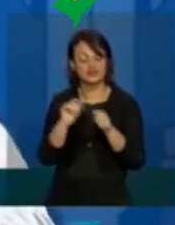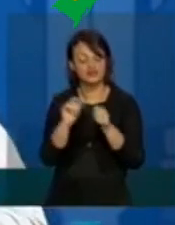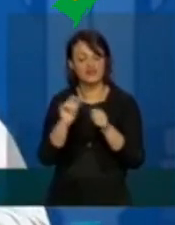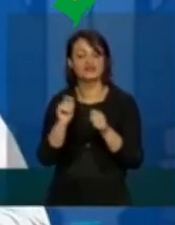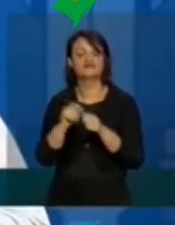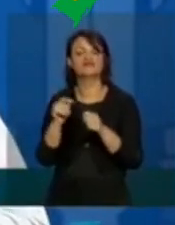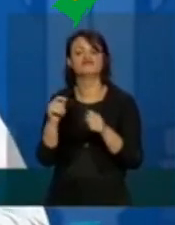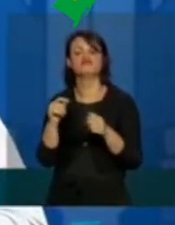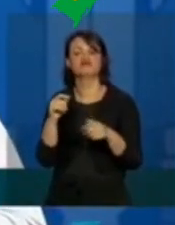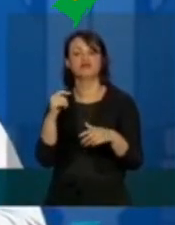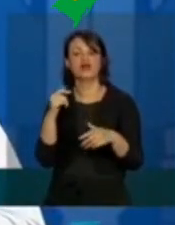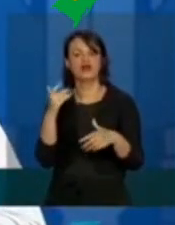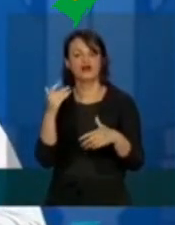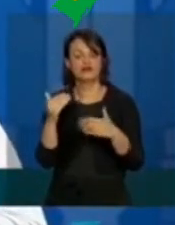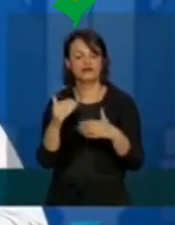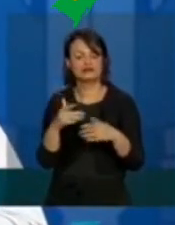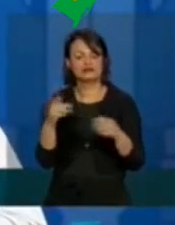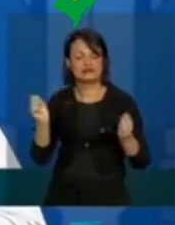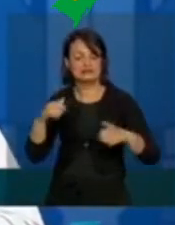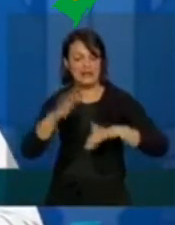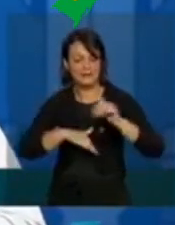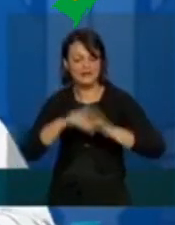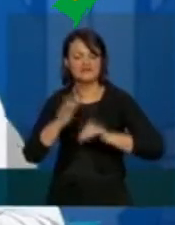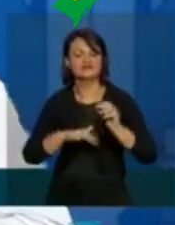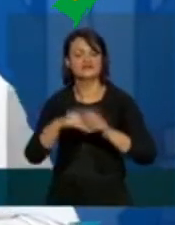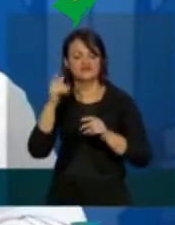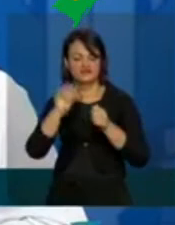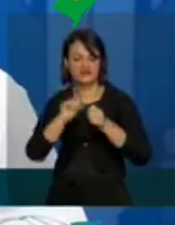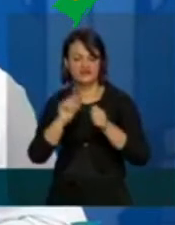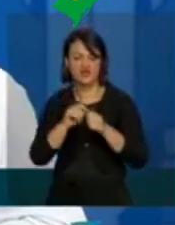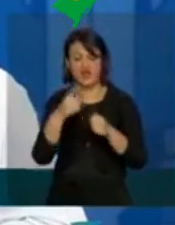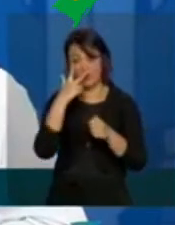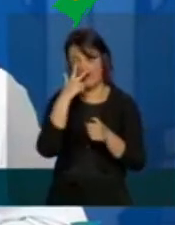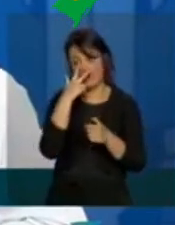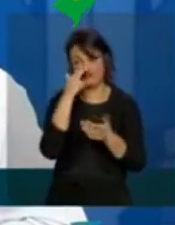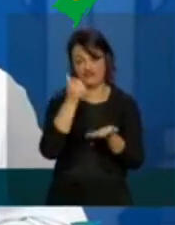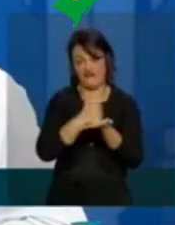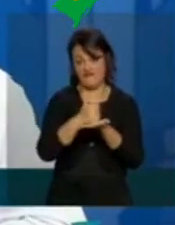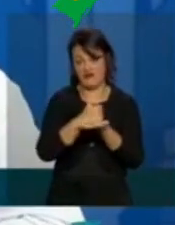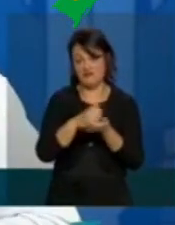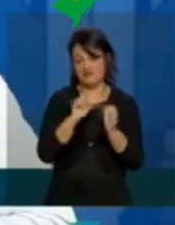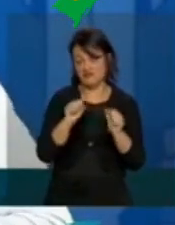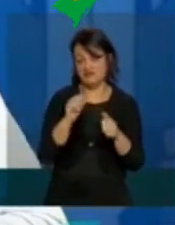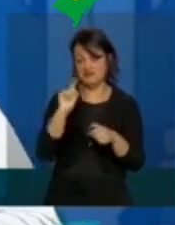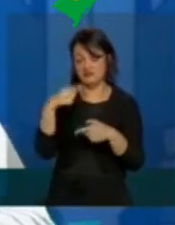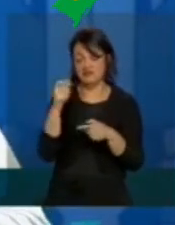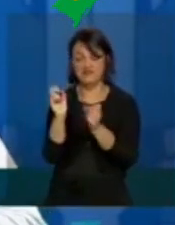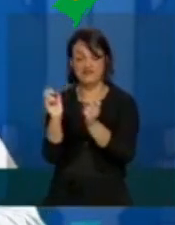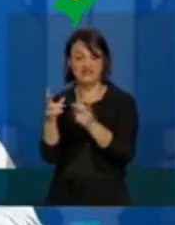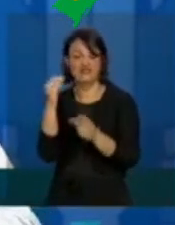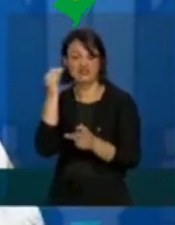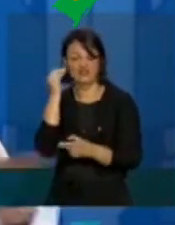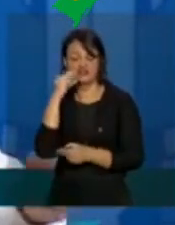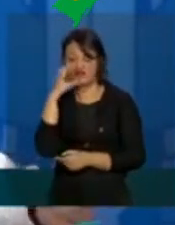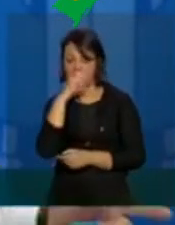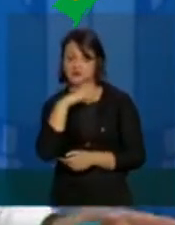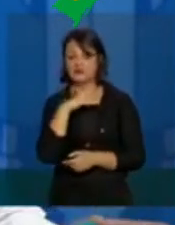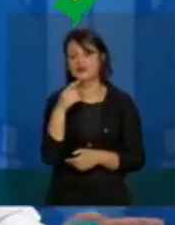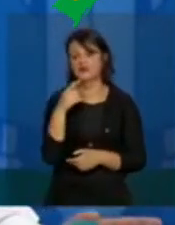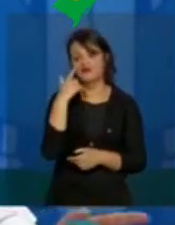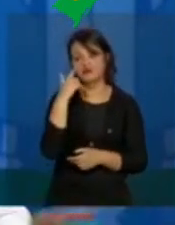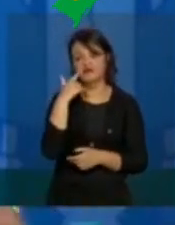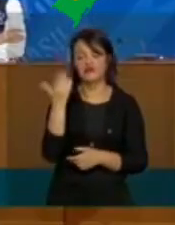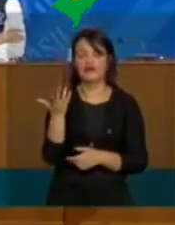vez mais condições de fazer isso. Acho que as farmácias podem vender também testes rápidos. Vamos ver essa